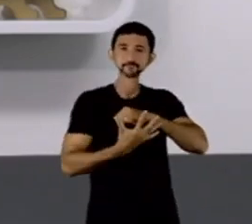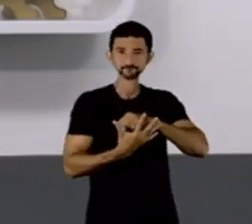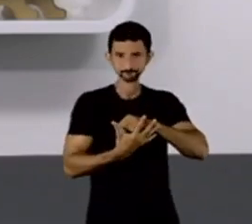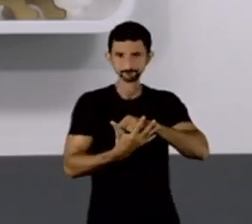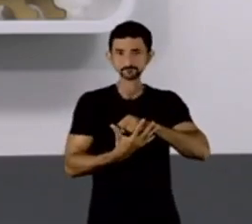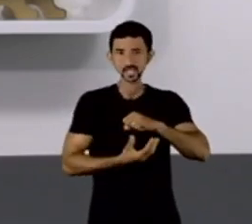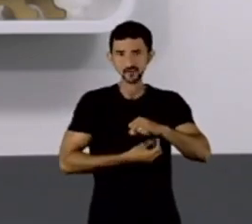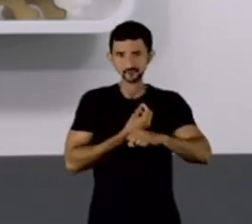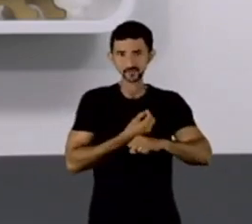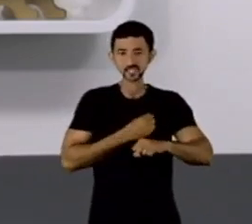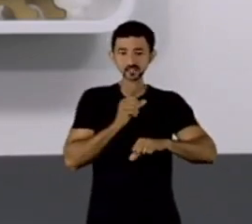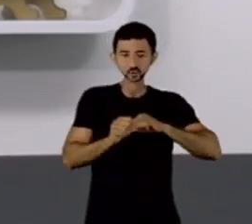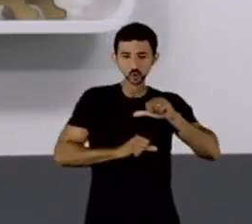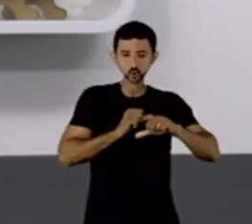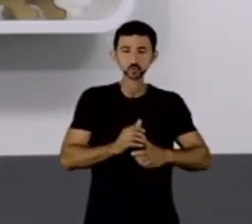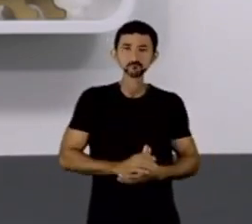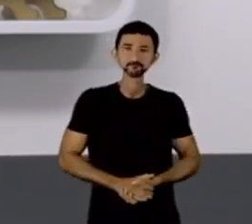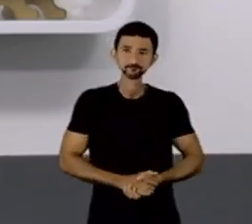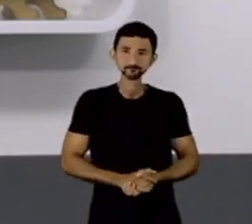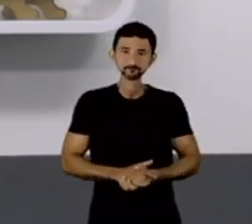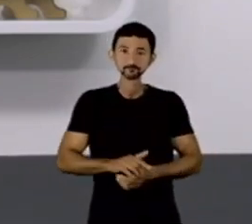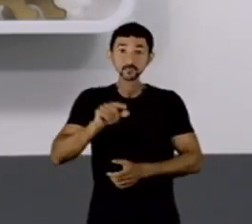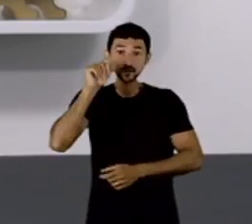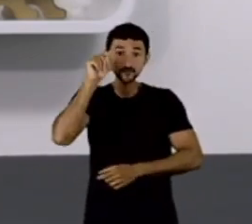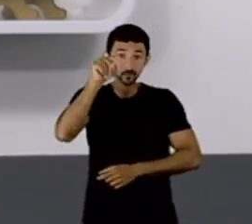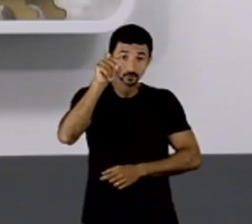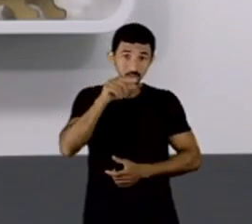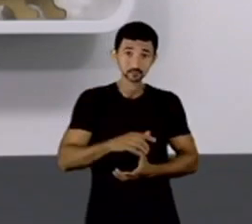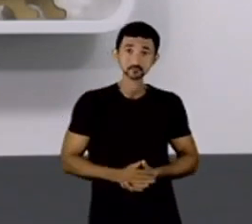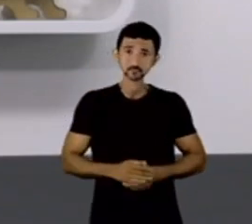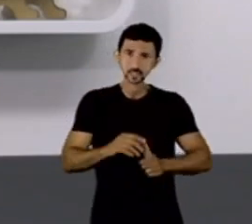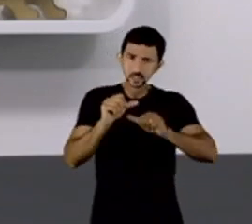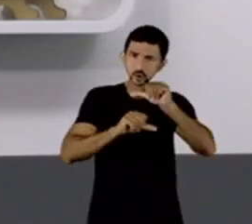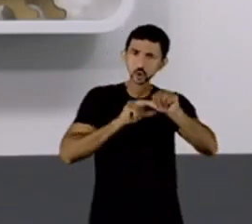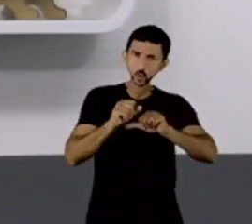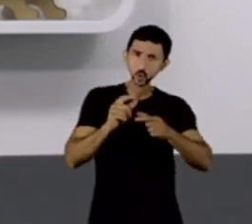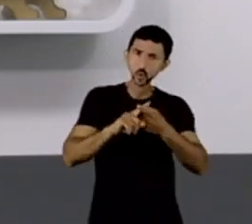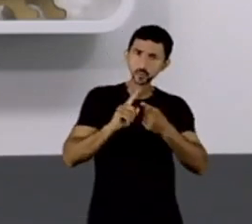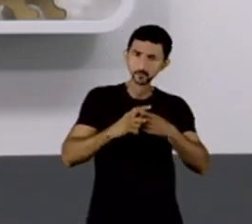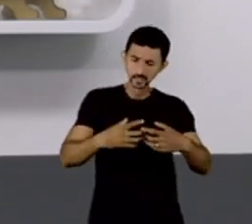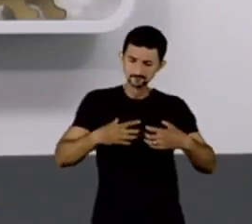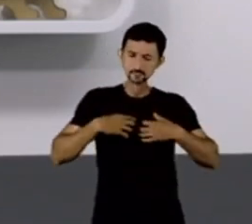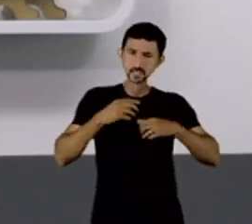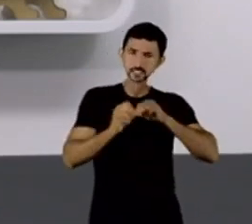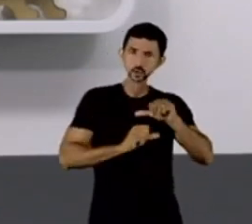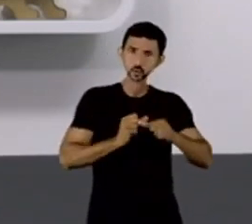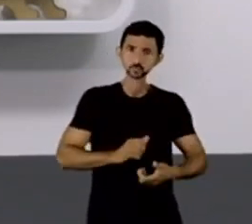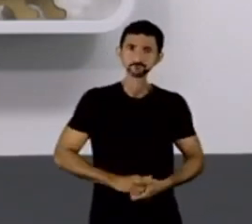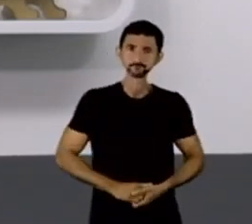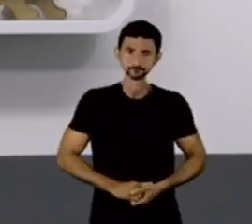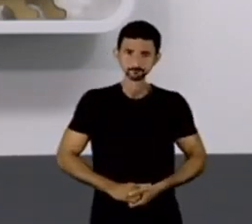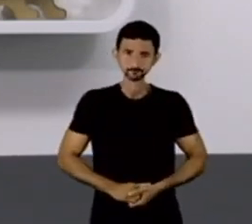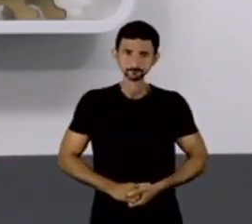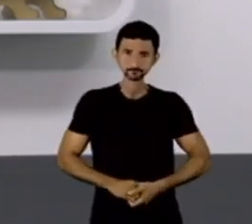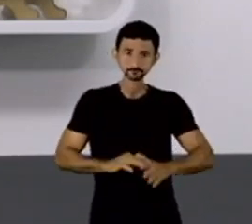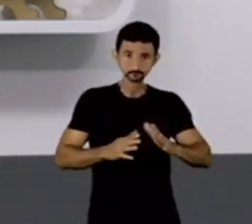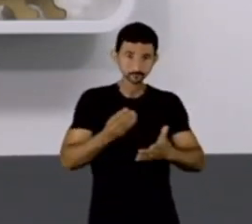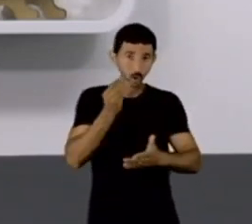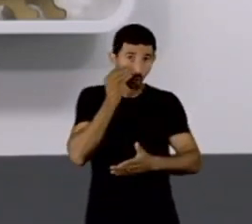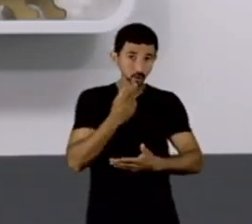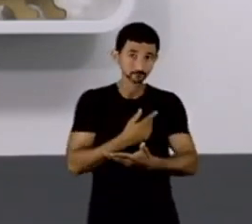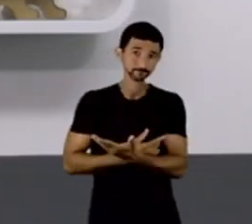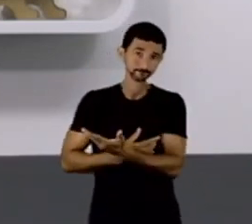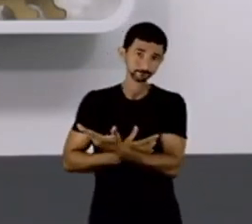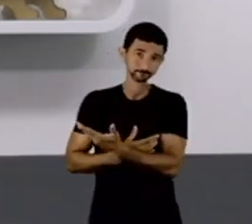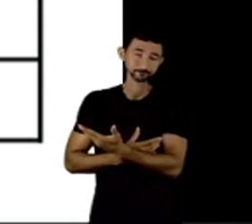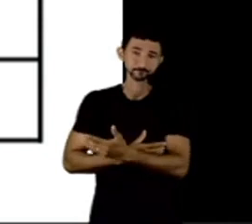pandemia. E você? É a última perguntinha lá das nossas questões relacionadas ao texto. Agora você vai acompanhar